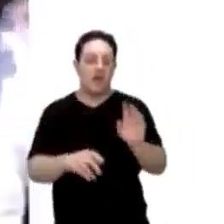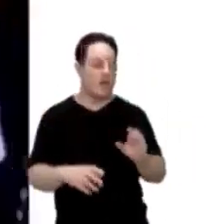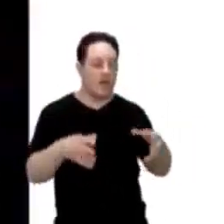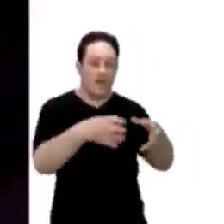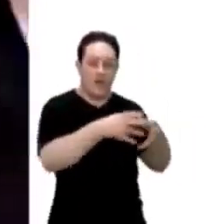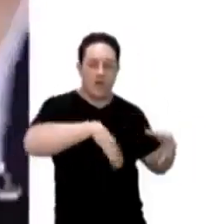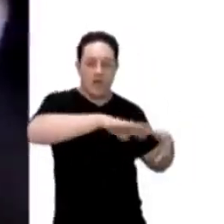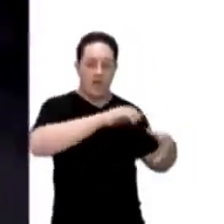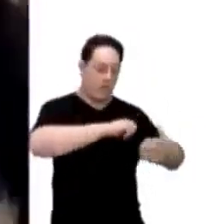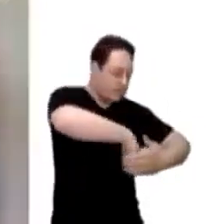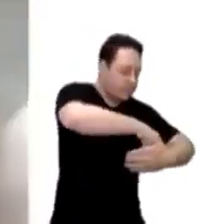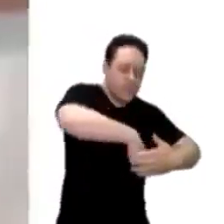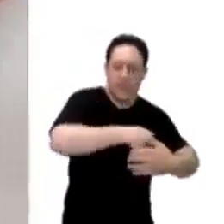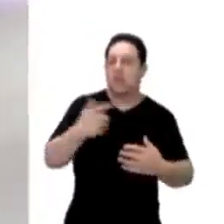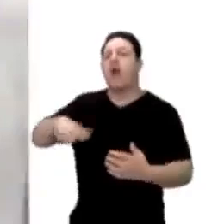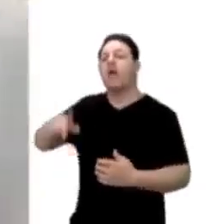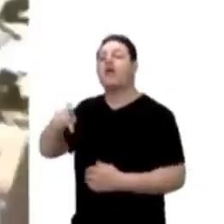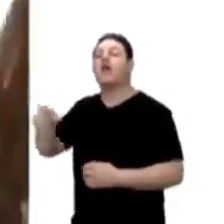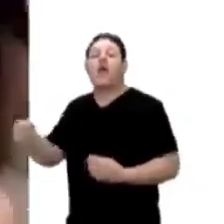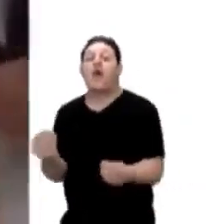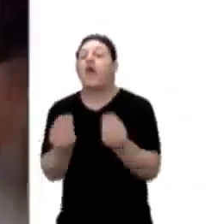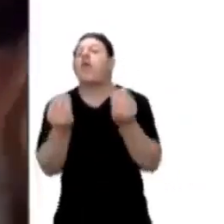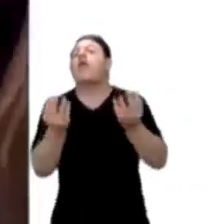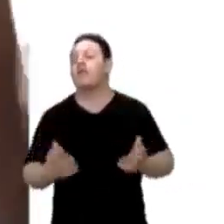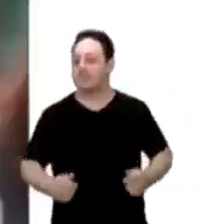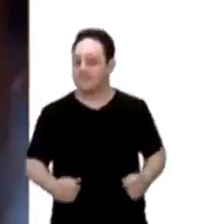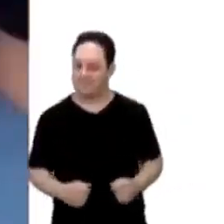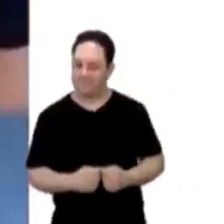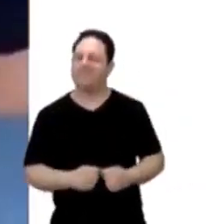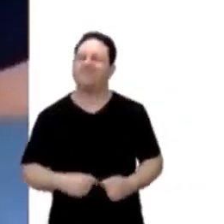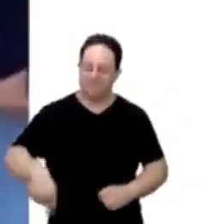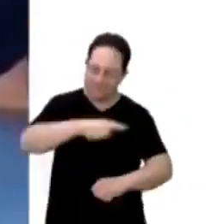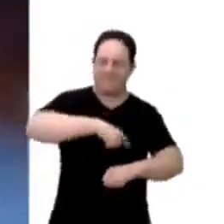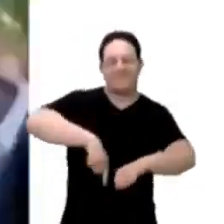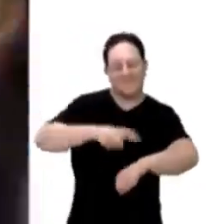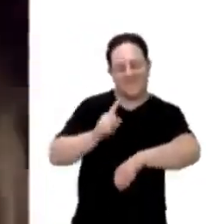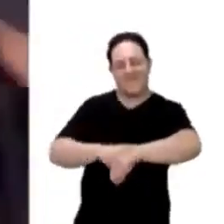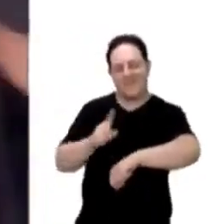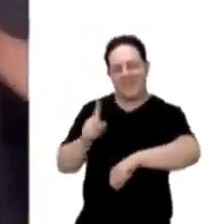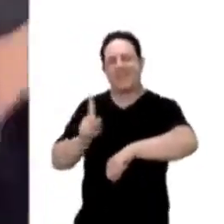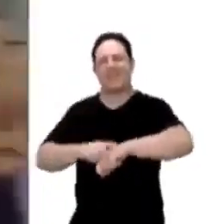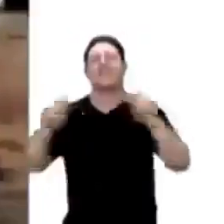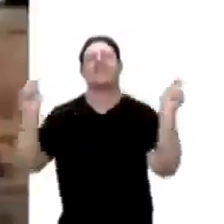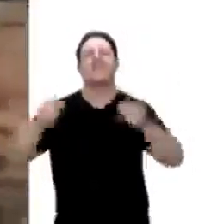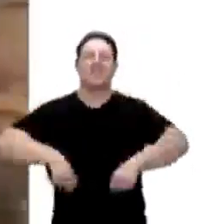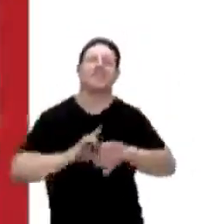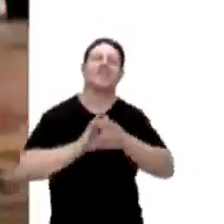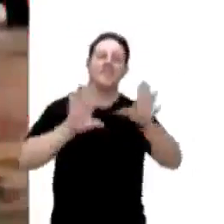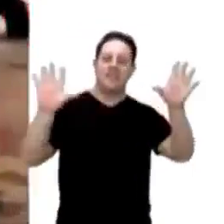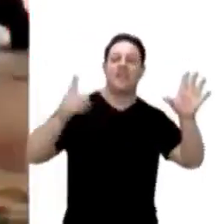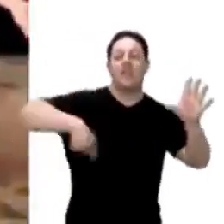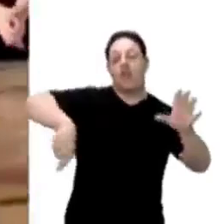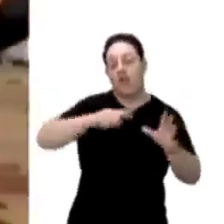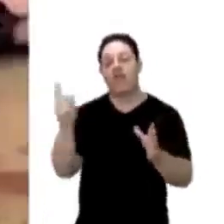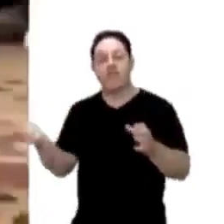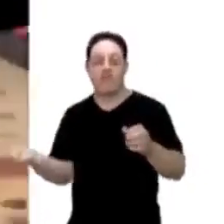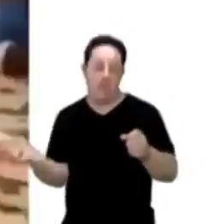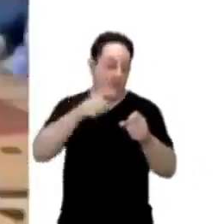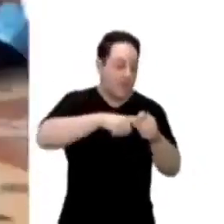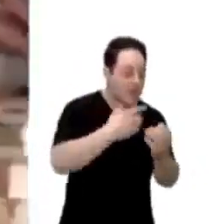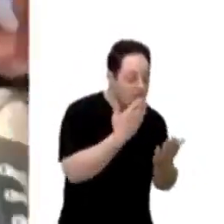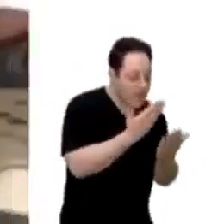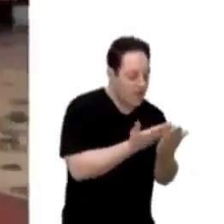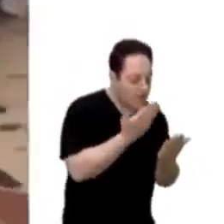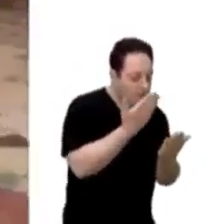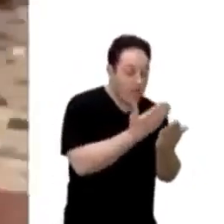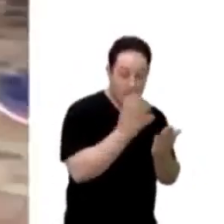professores. O que seria dos nossos ofícios? É que temos tempo pra tudo. Até pra focar de volta